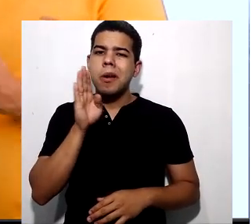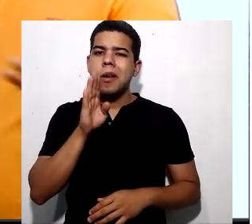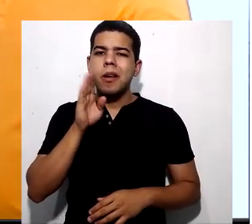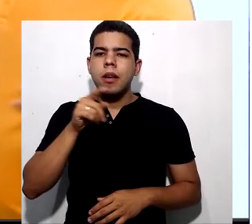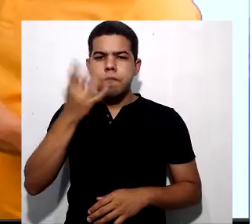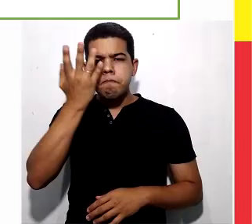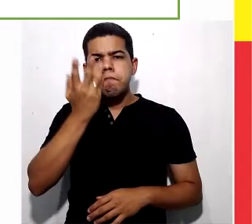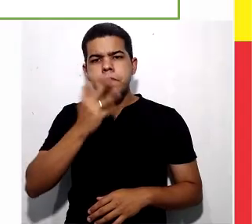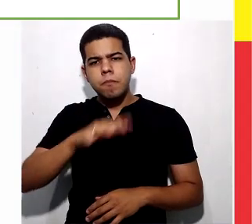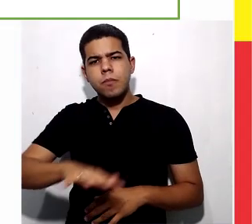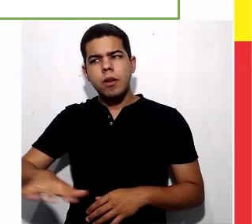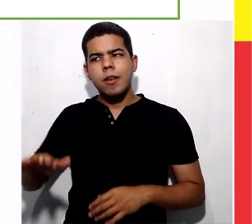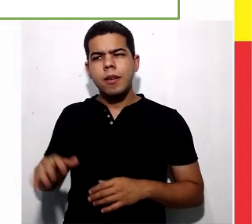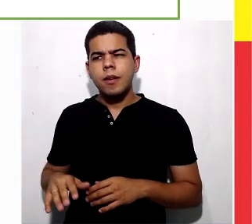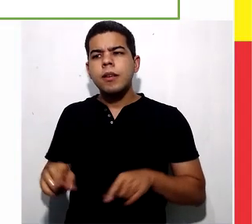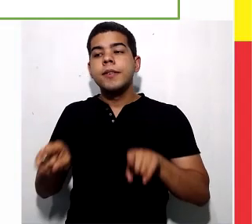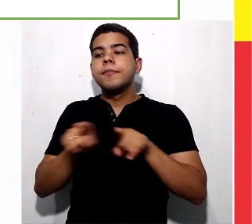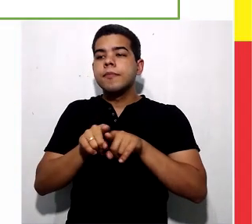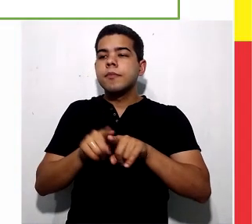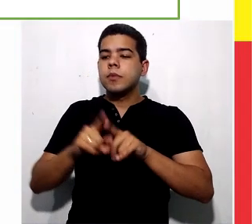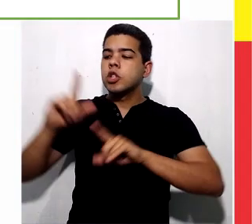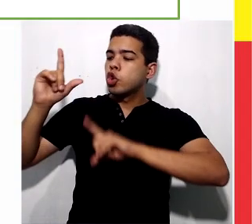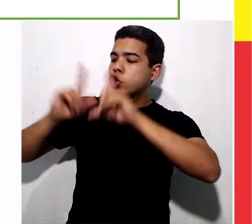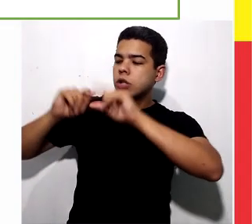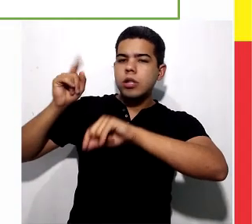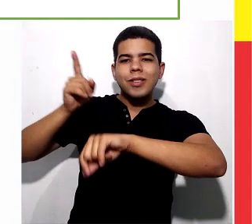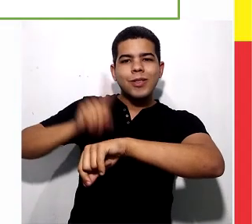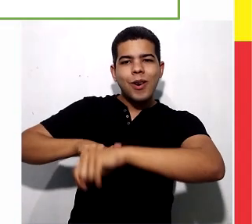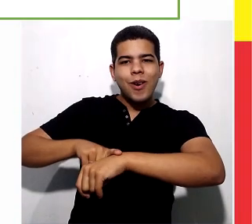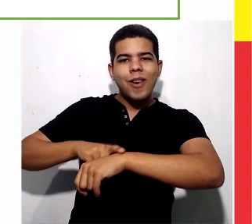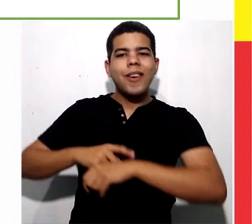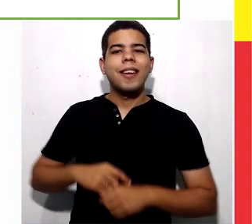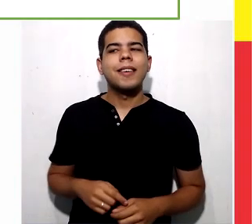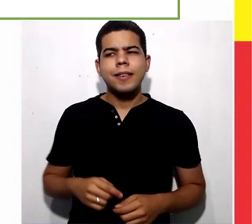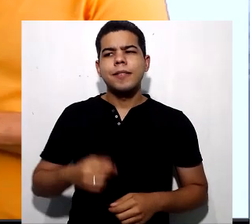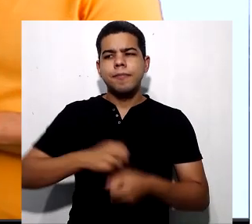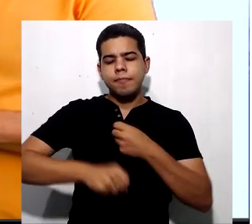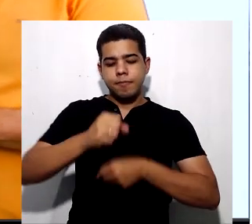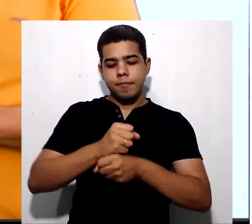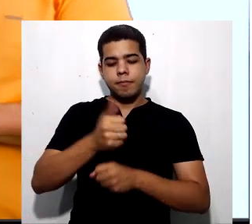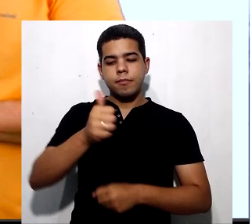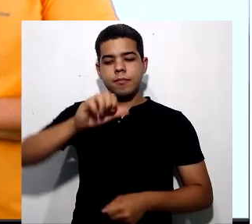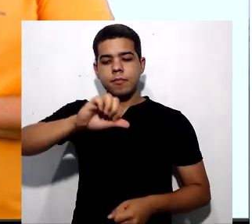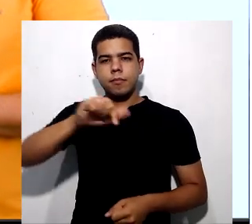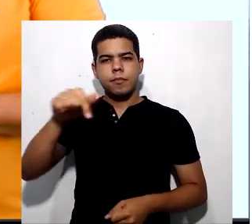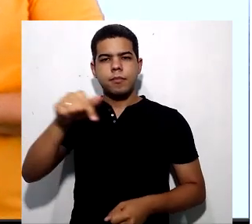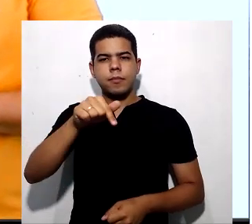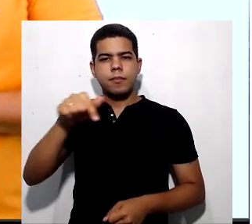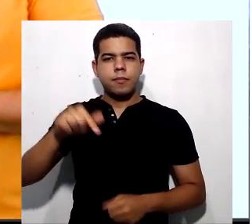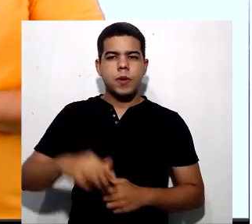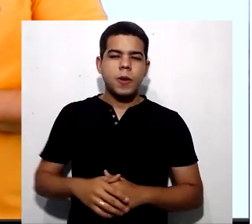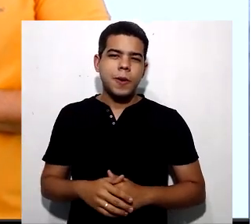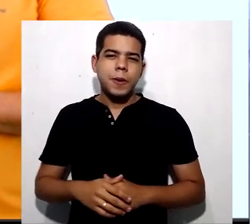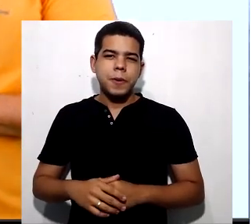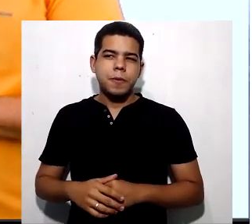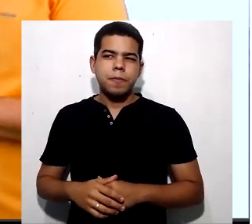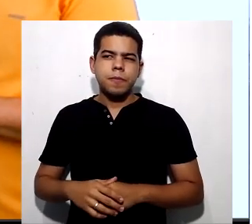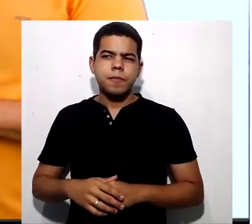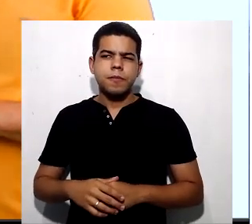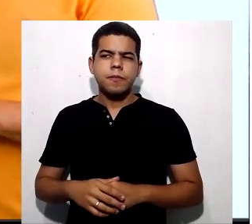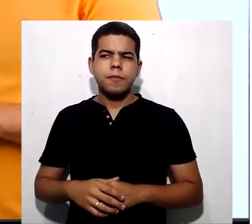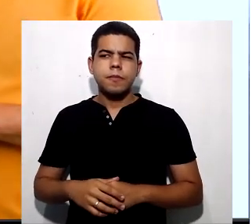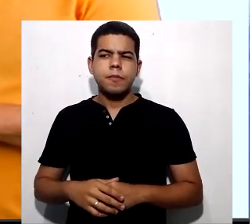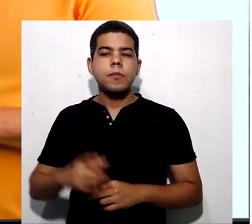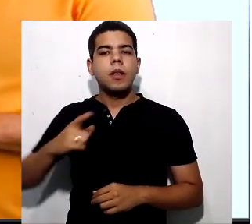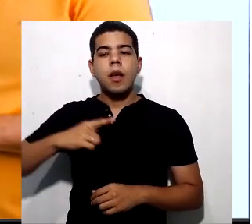A Hora da Estrela, que é em 1977. Outra questão que eu gostaria de destacar, no caso é a primeira e a última obra